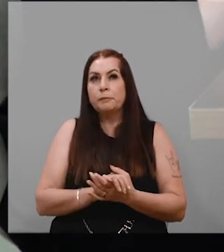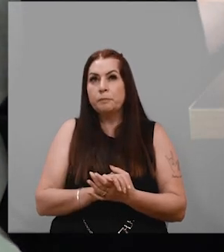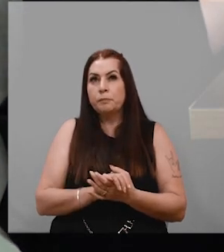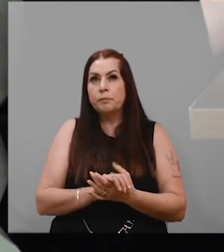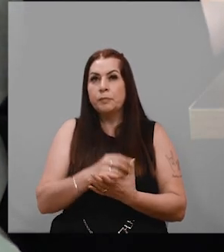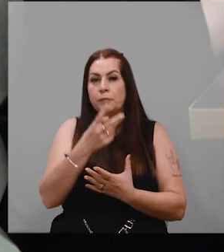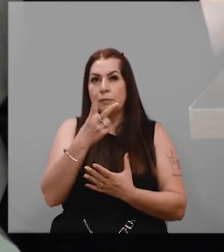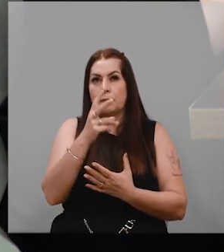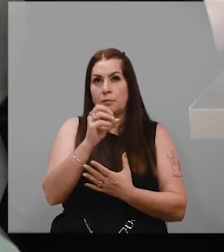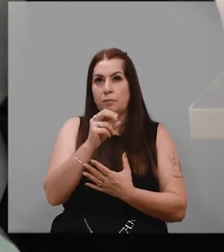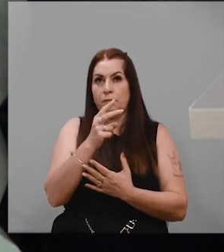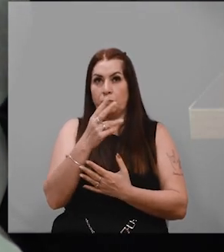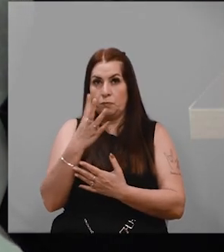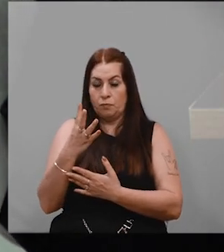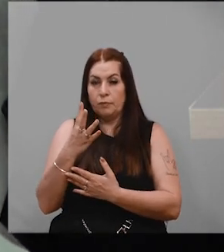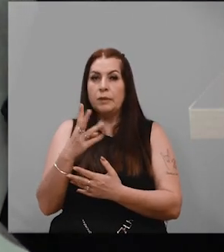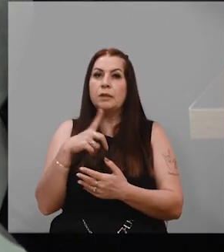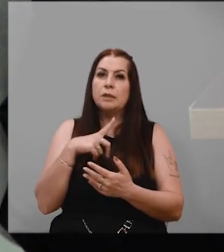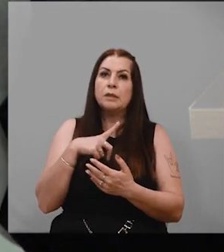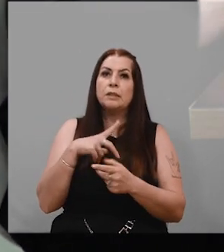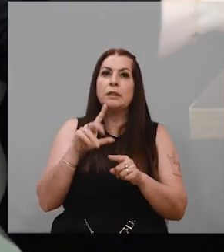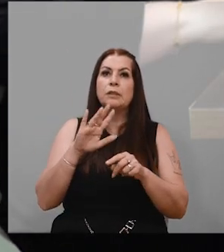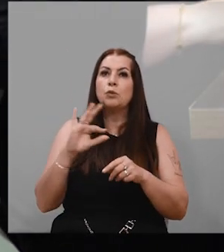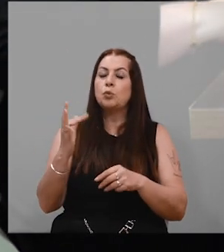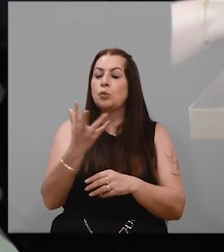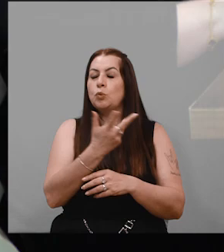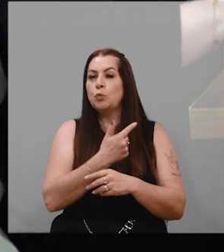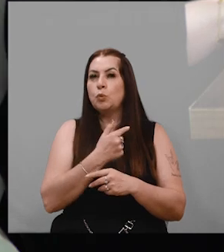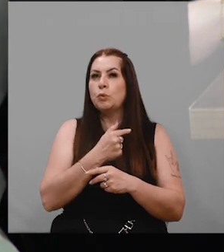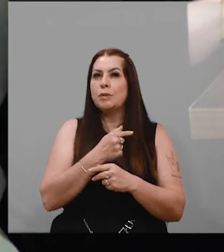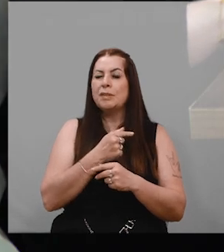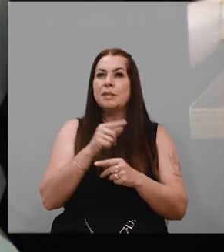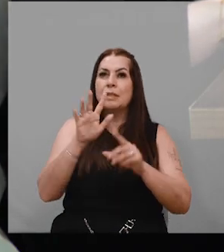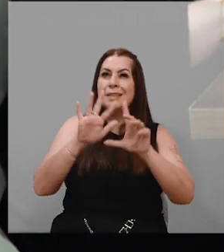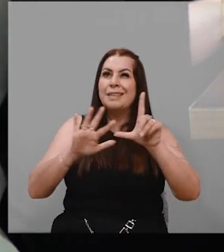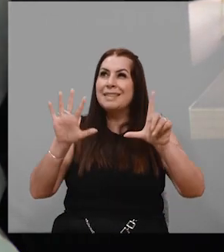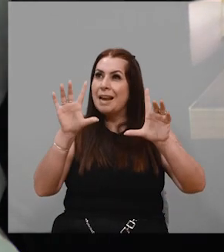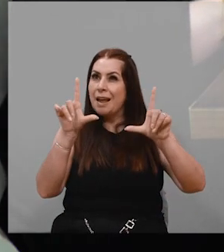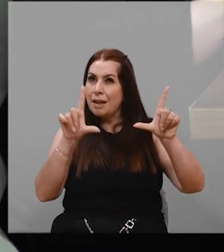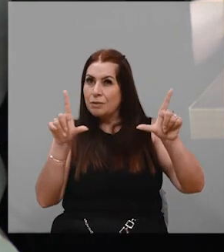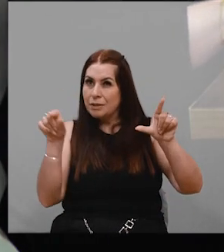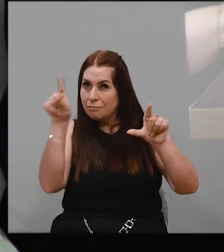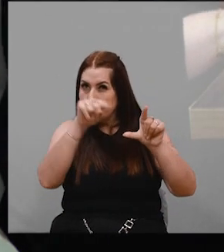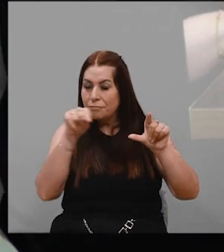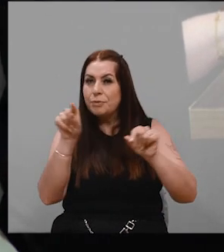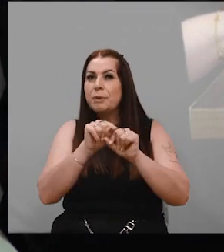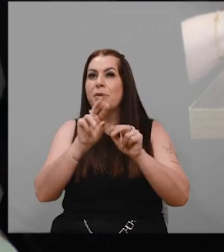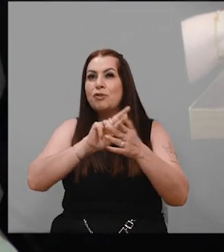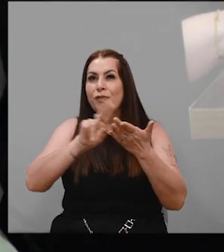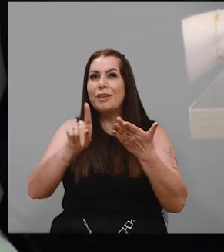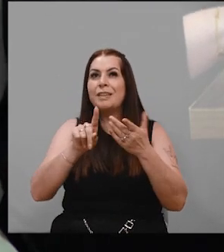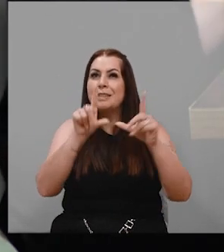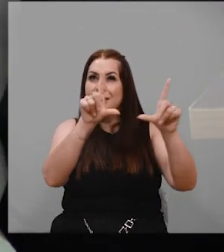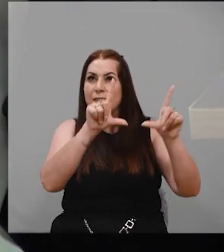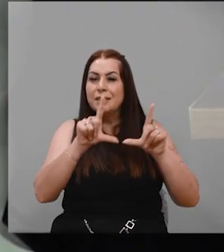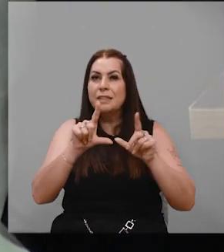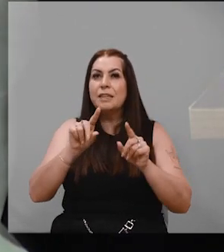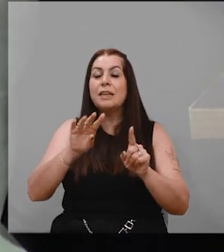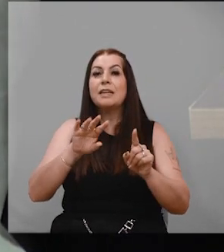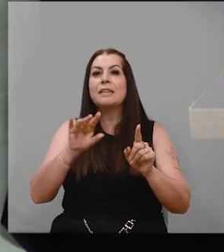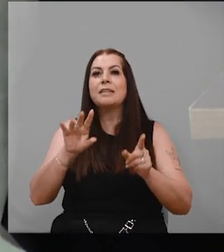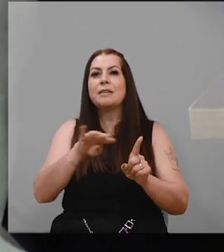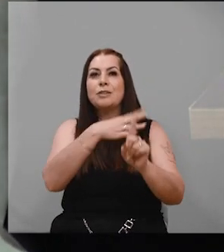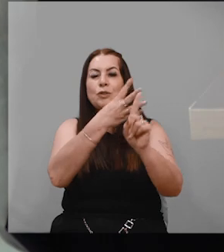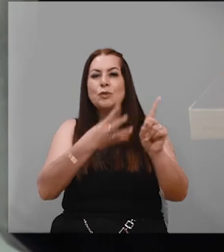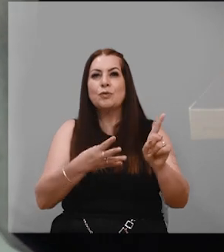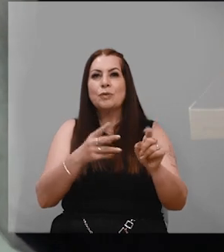de 2024, a gente, além de todos esses cenários, a gente também teve diversas sessões solenes e entrega